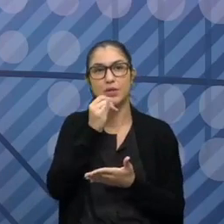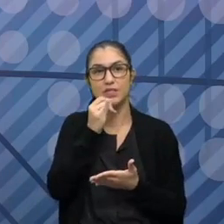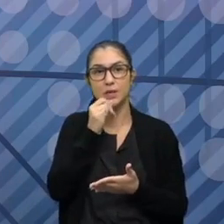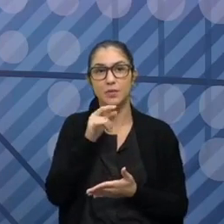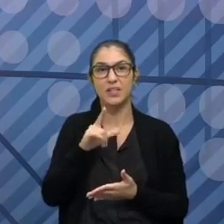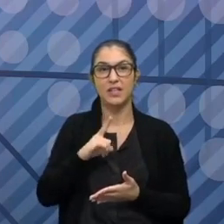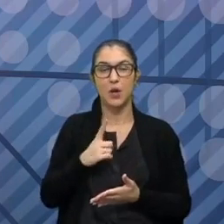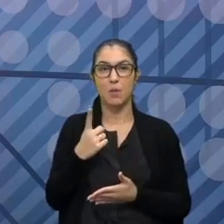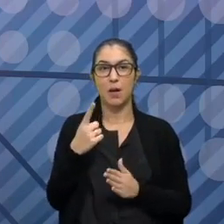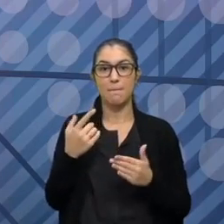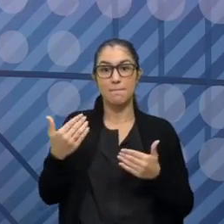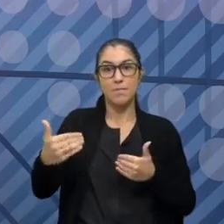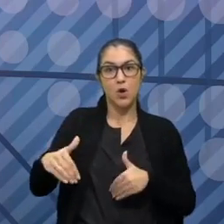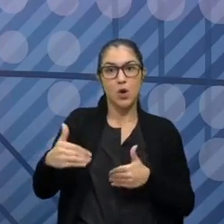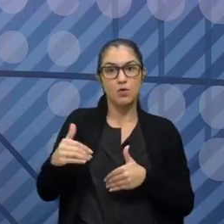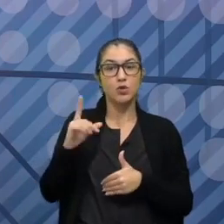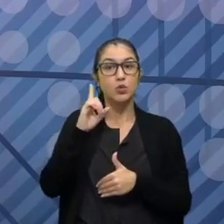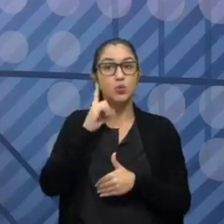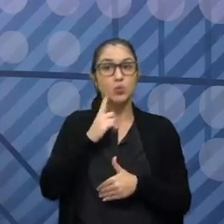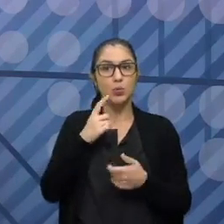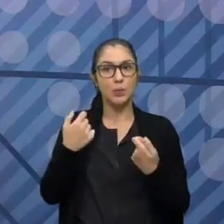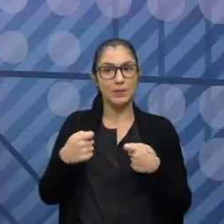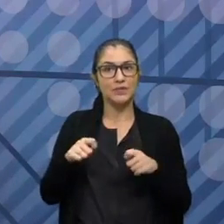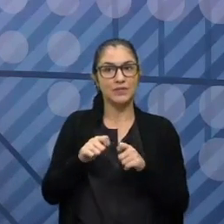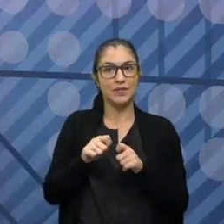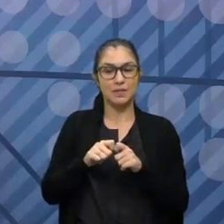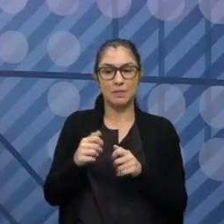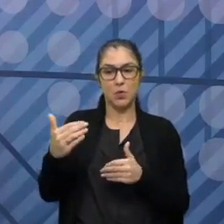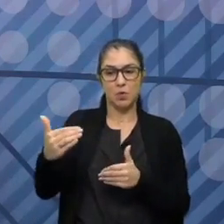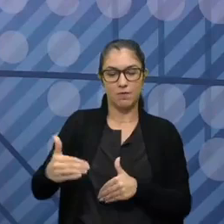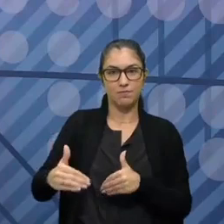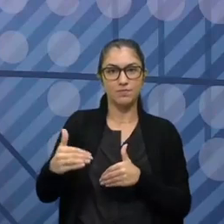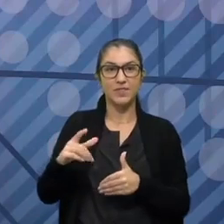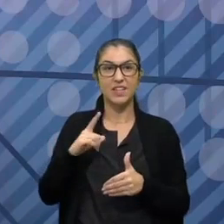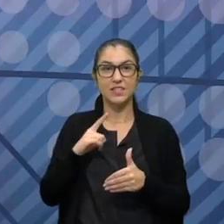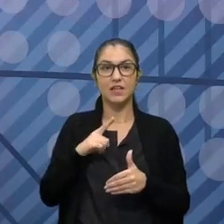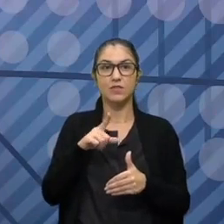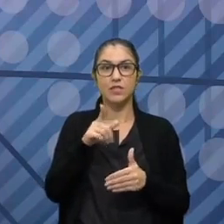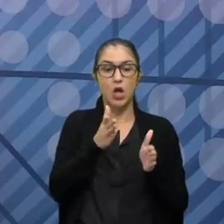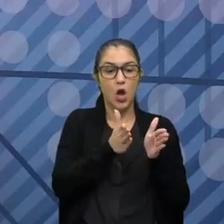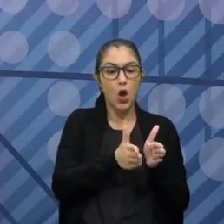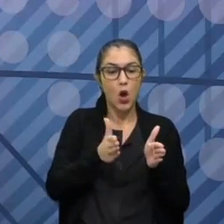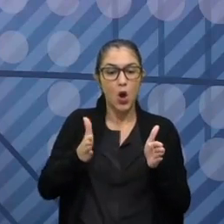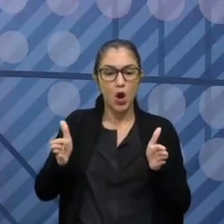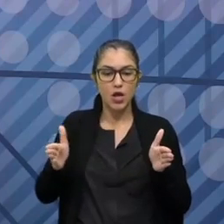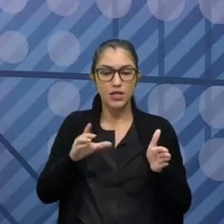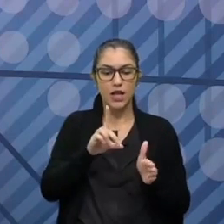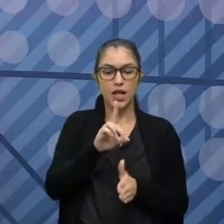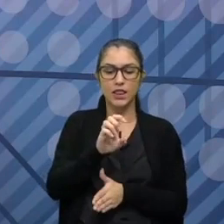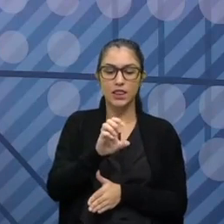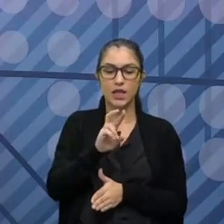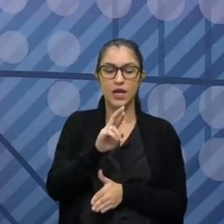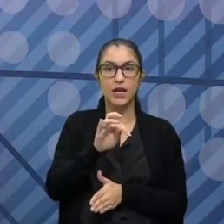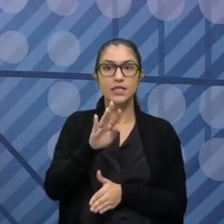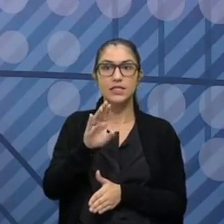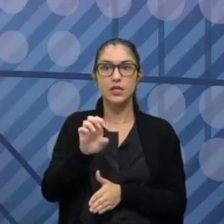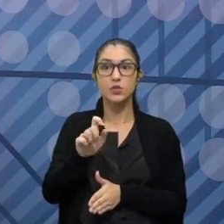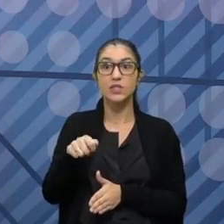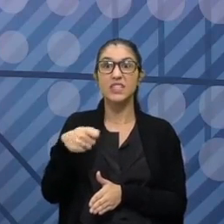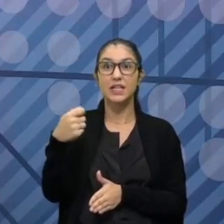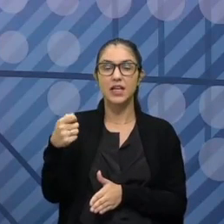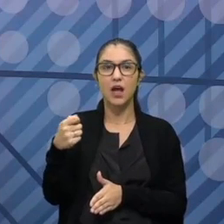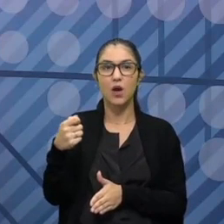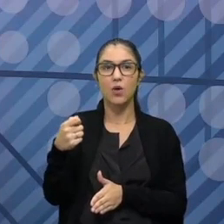se tem uma questão numa provinha que o surdo tem que fazer, e está escrito assim, coloque em ordem decrescente. O sinal